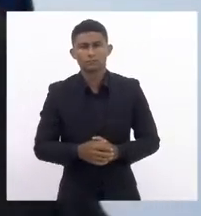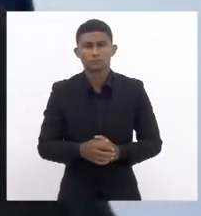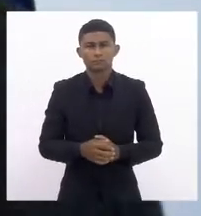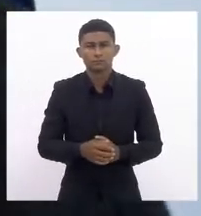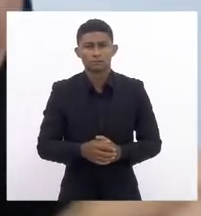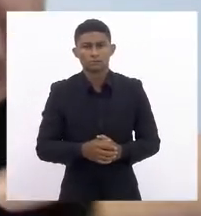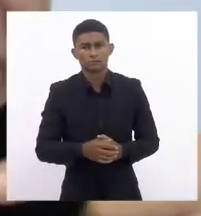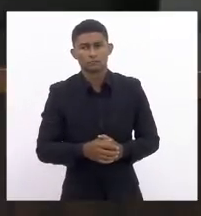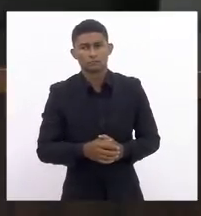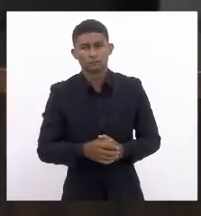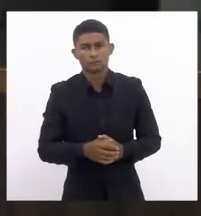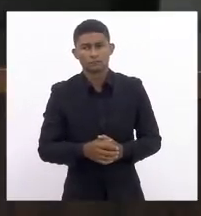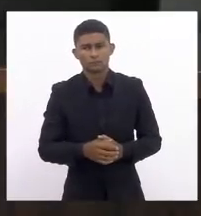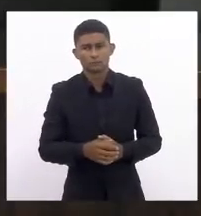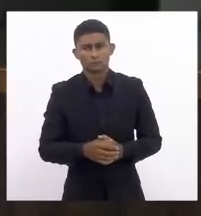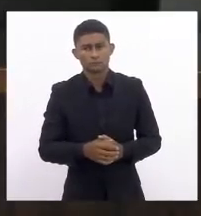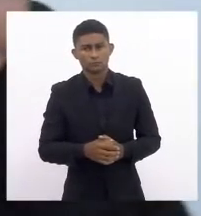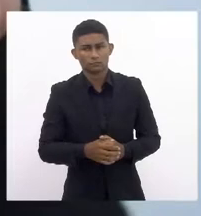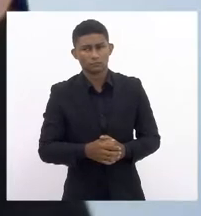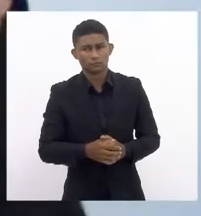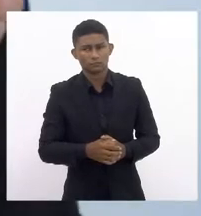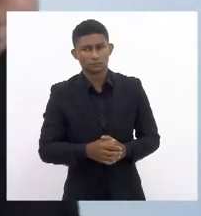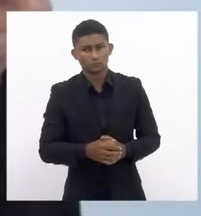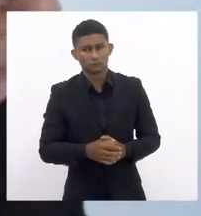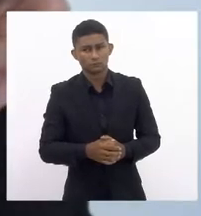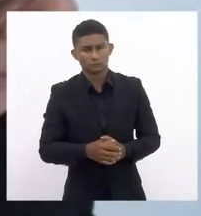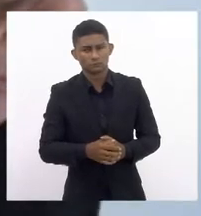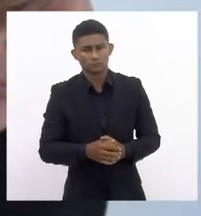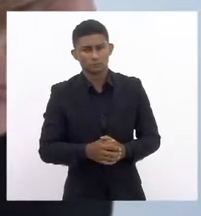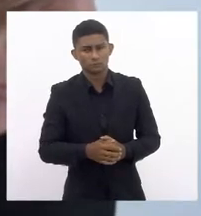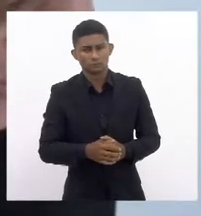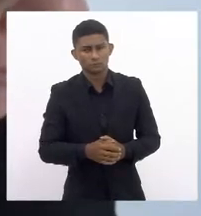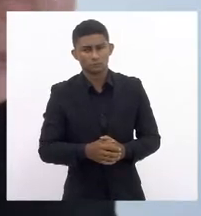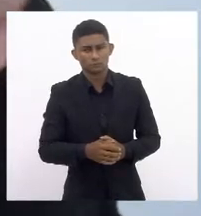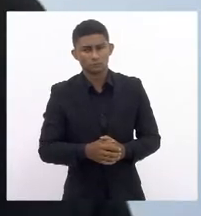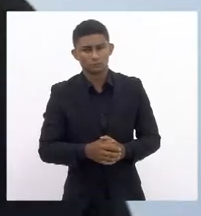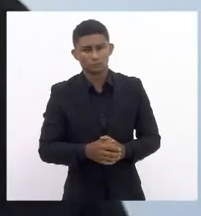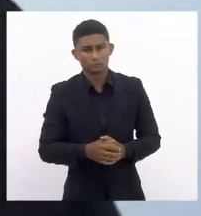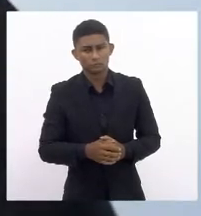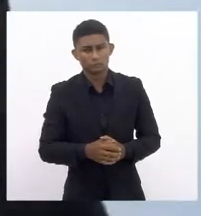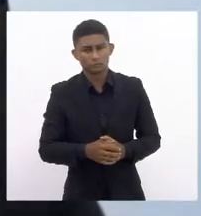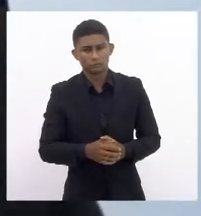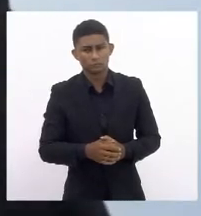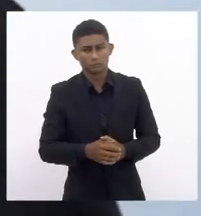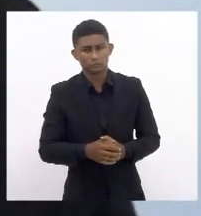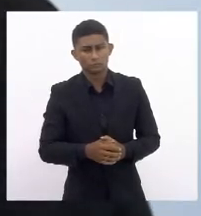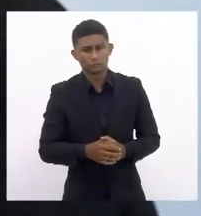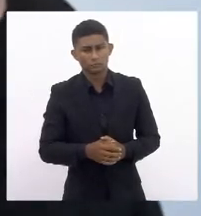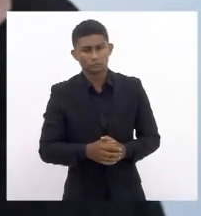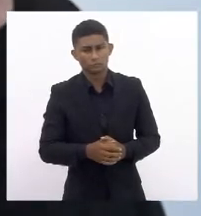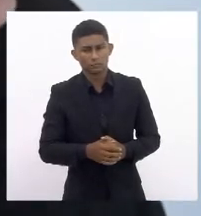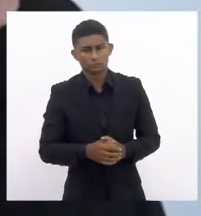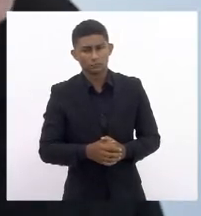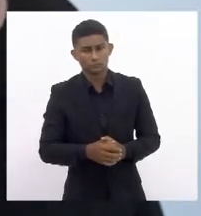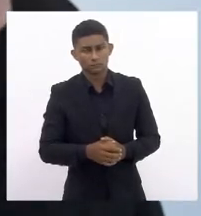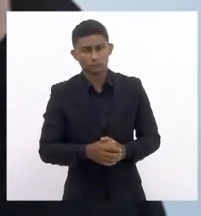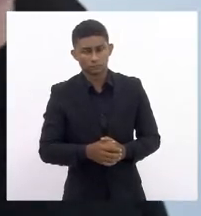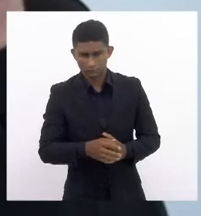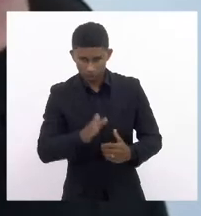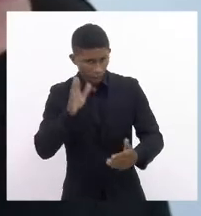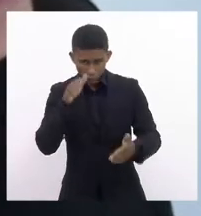Para concluir, por favor. Pois, estou concluindo. Aqui está o seguinte, a